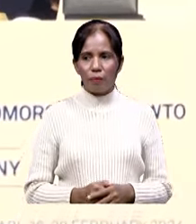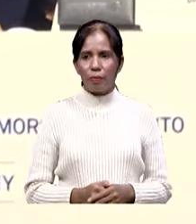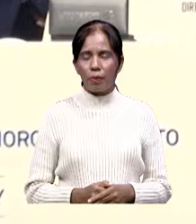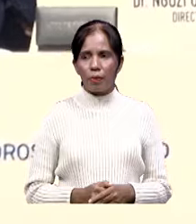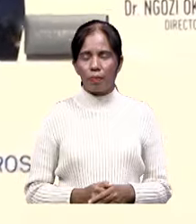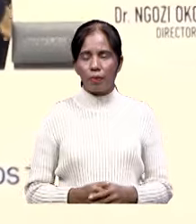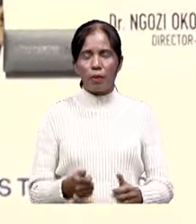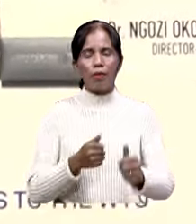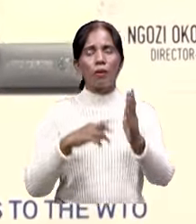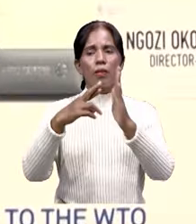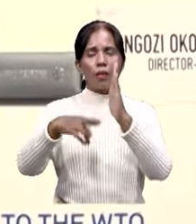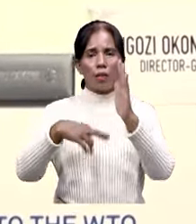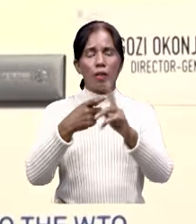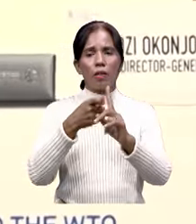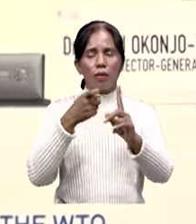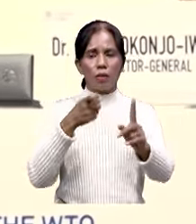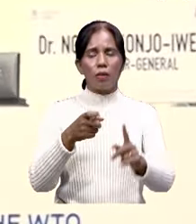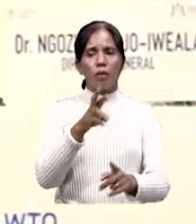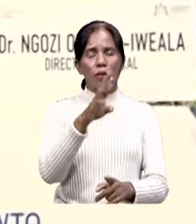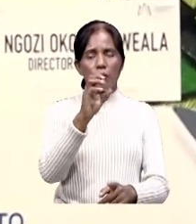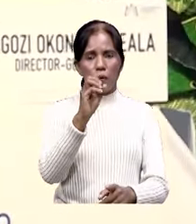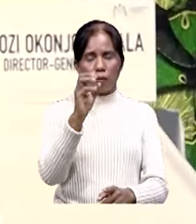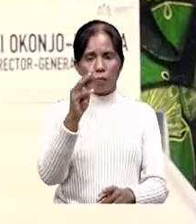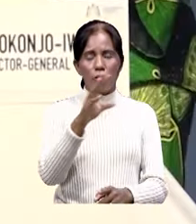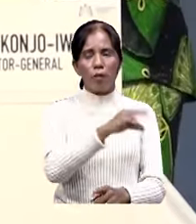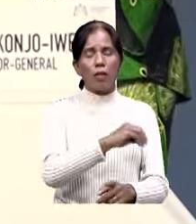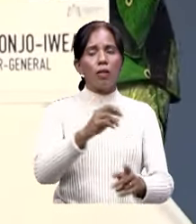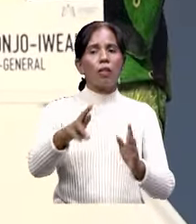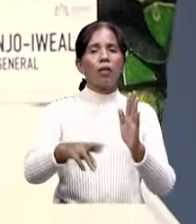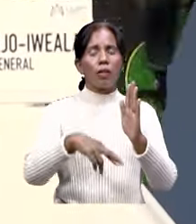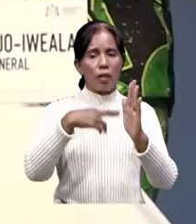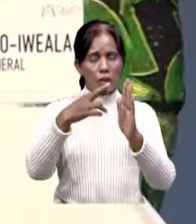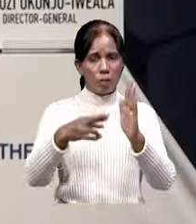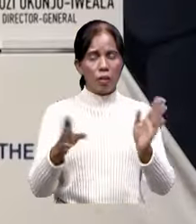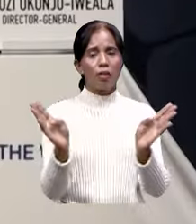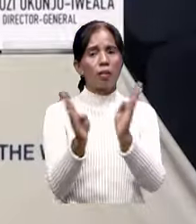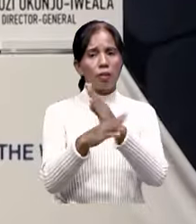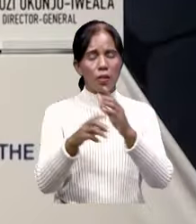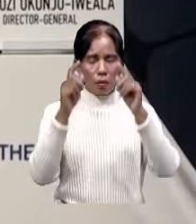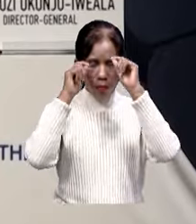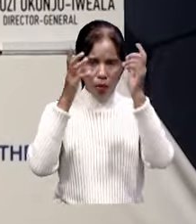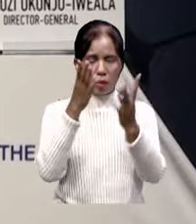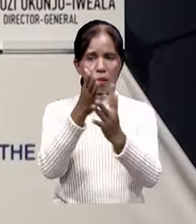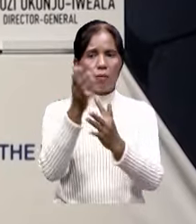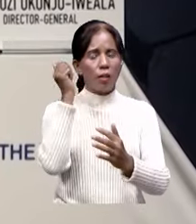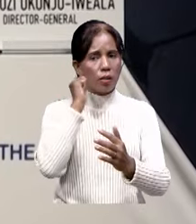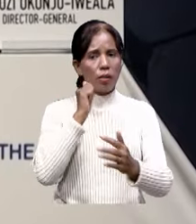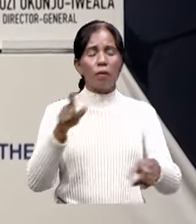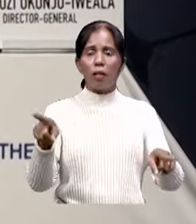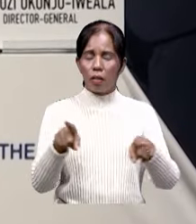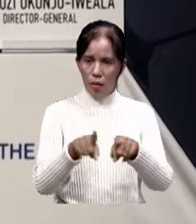Tui regulamentos Rusi Roadmaps, pilar siranebe maksai prioridade ba adesão Timor-Lestinian ba ASEAN